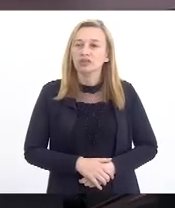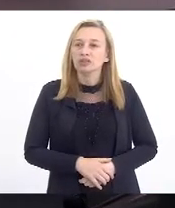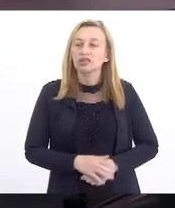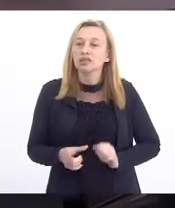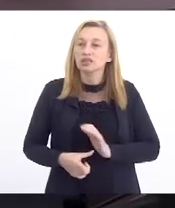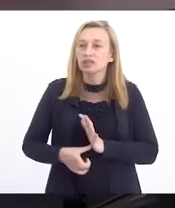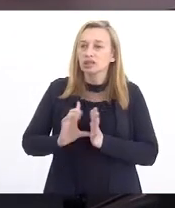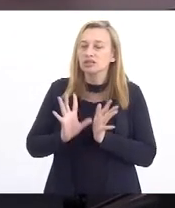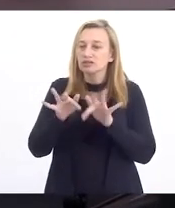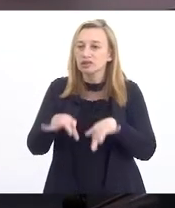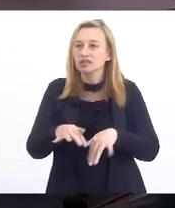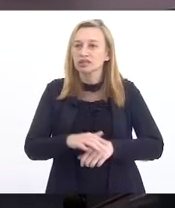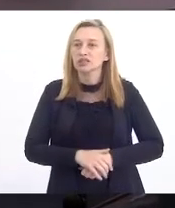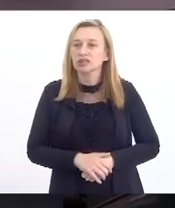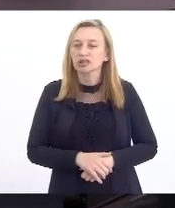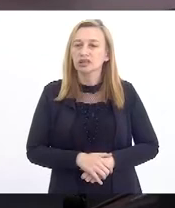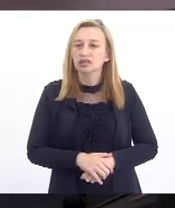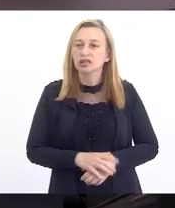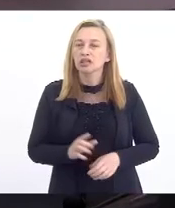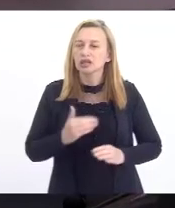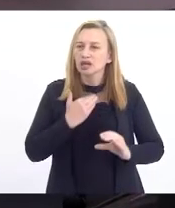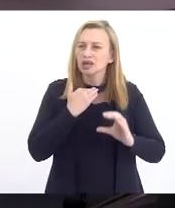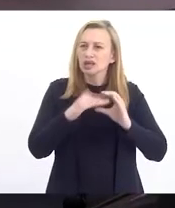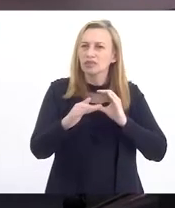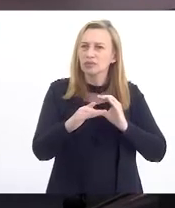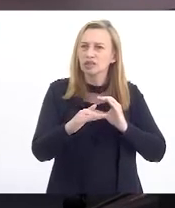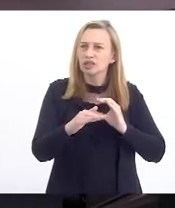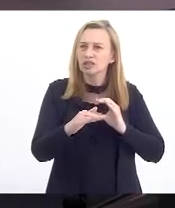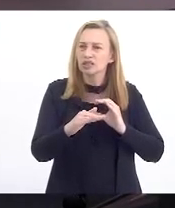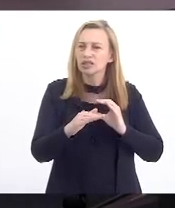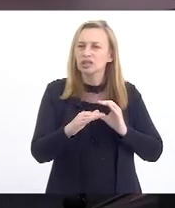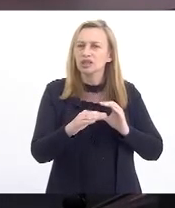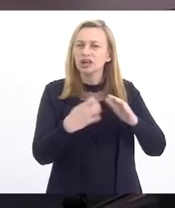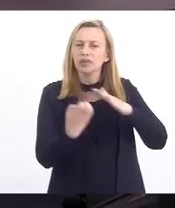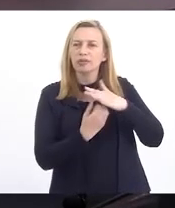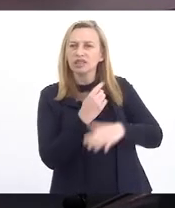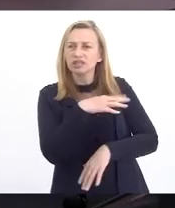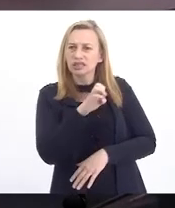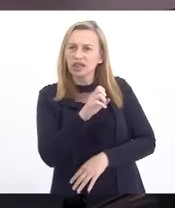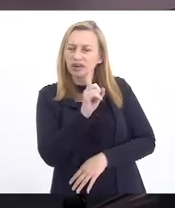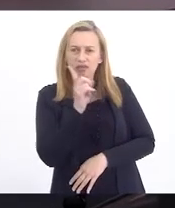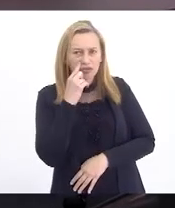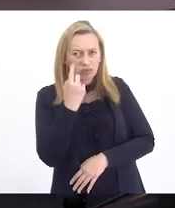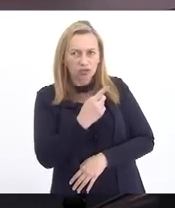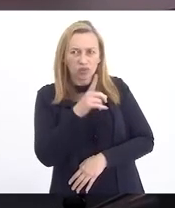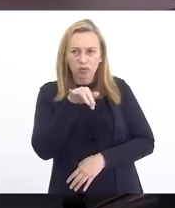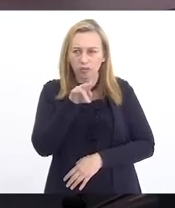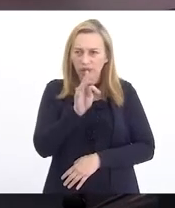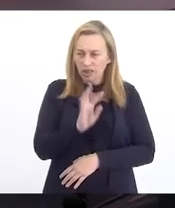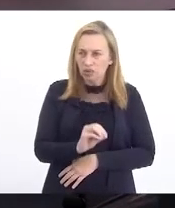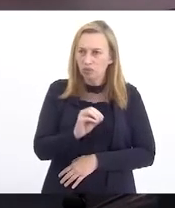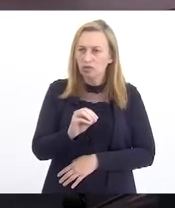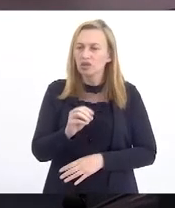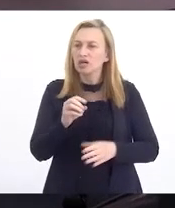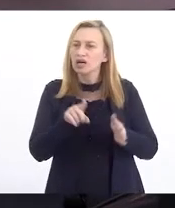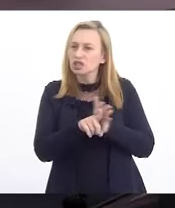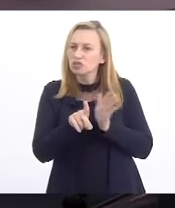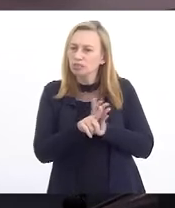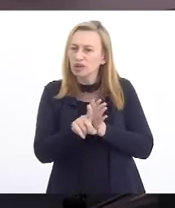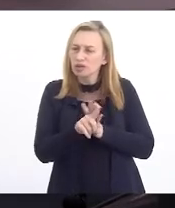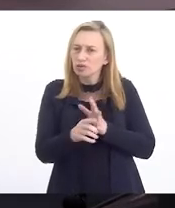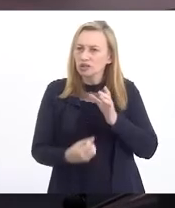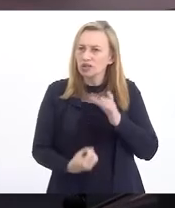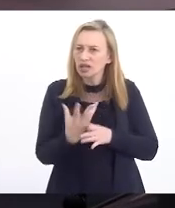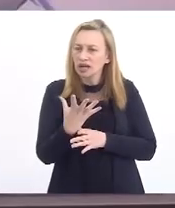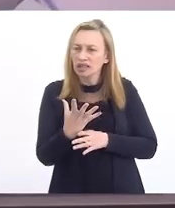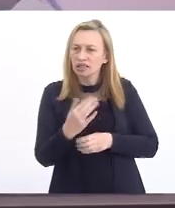de concluir, eu vou depois encaminhar à SEDAI, viu, Humberto, as perguntas que foram formuladas pela Comissão de Saneamento